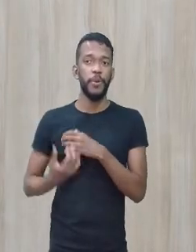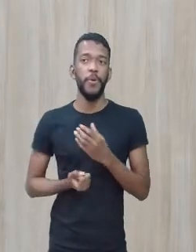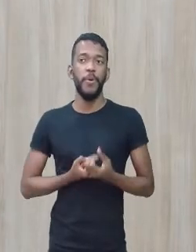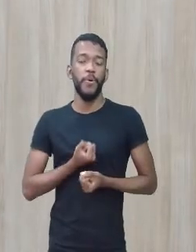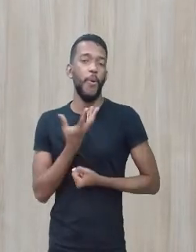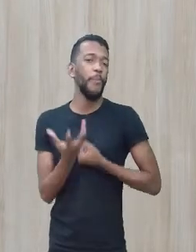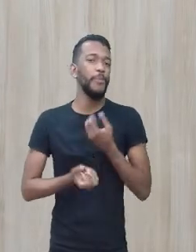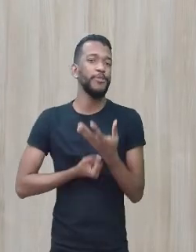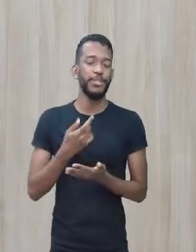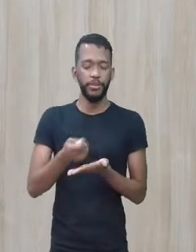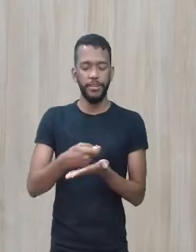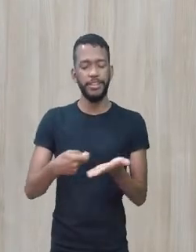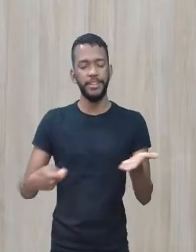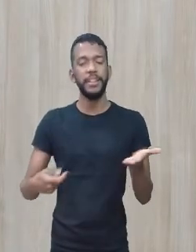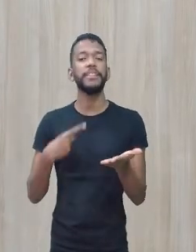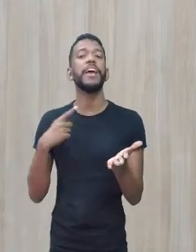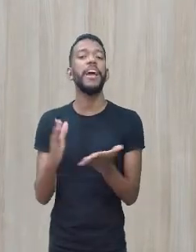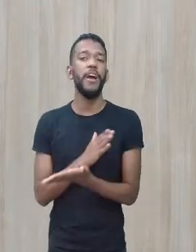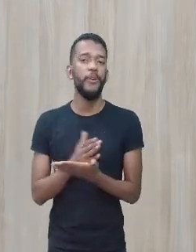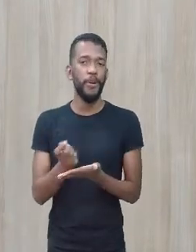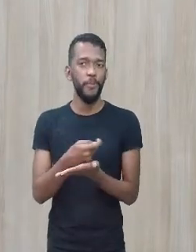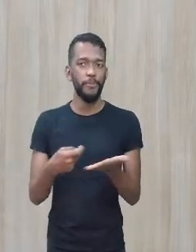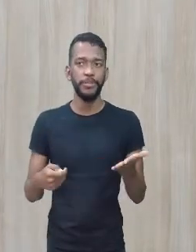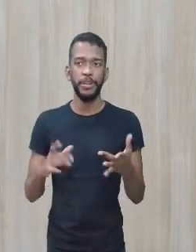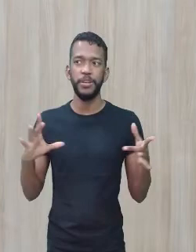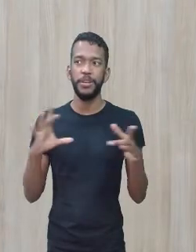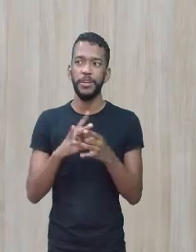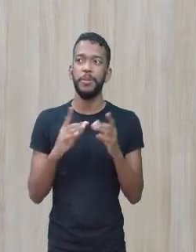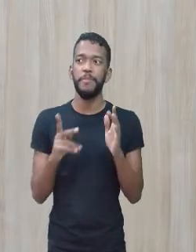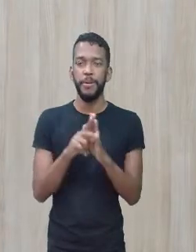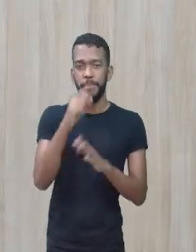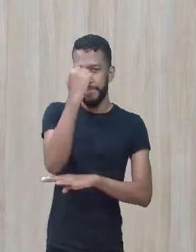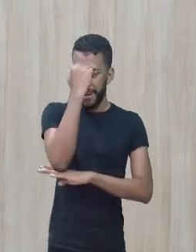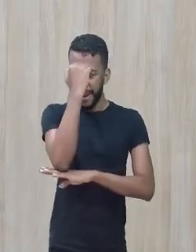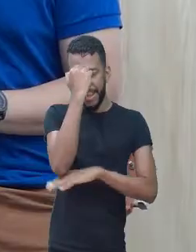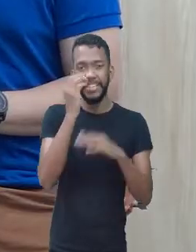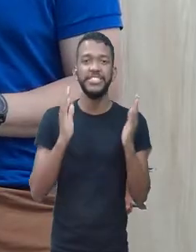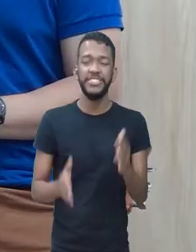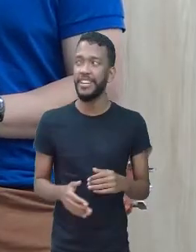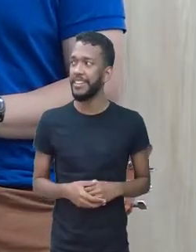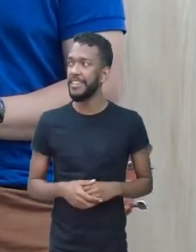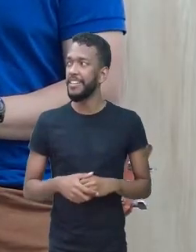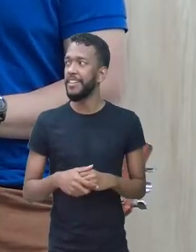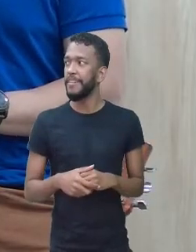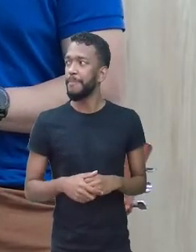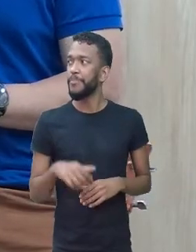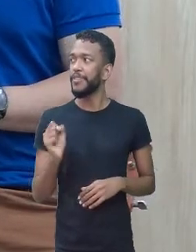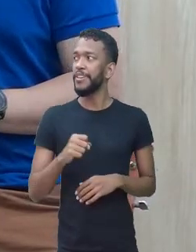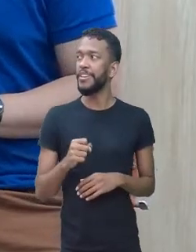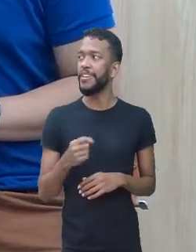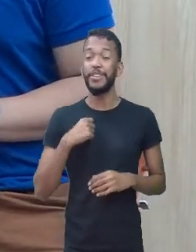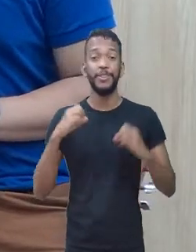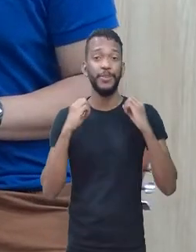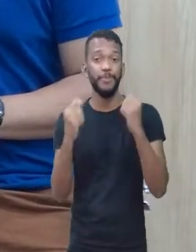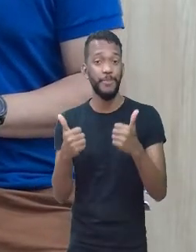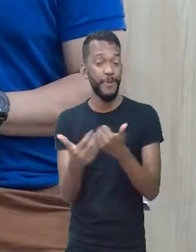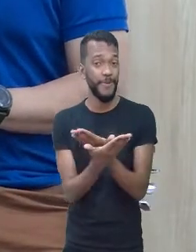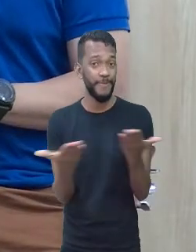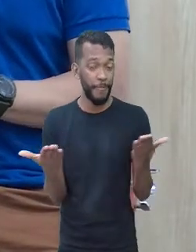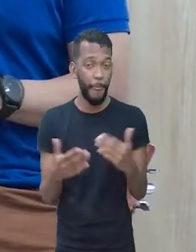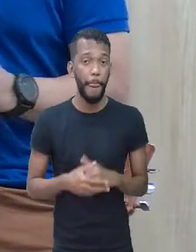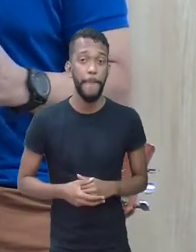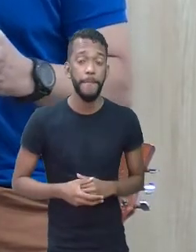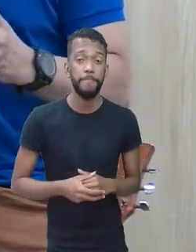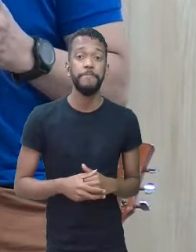E ele tem algumas composições associadas ao brega, não é isso, professor? Isso mesmo. Tudo Faz bom? Teu nome aí. Tudo bom, pessoal? Olha